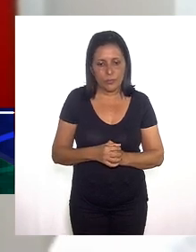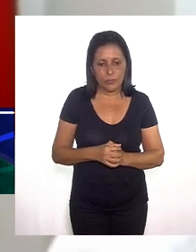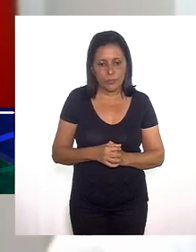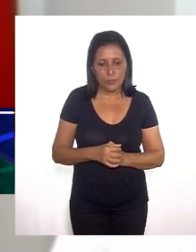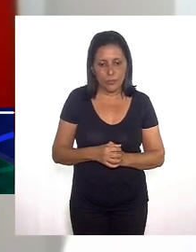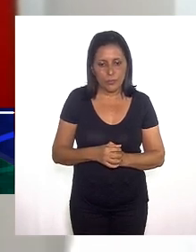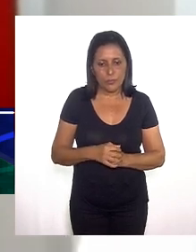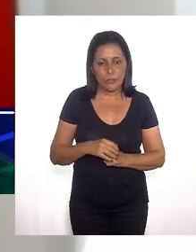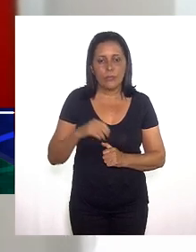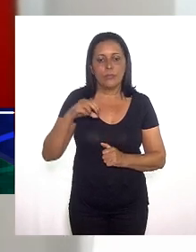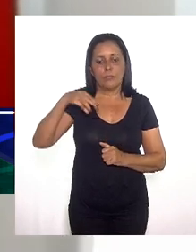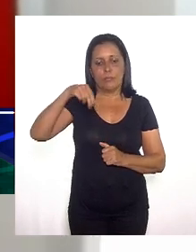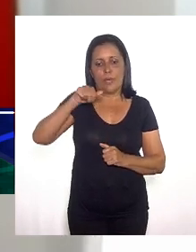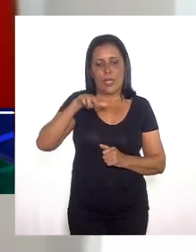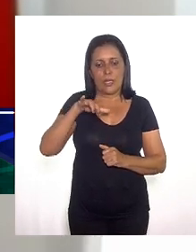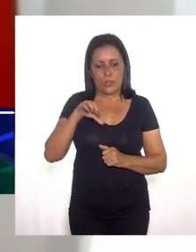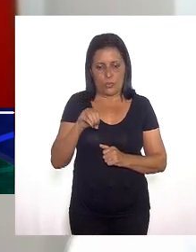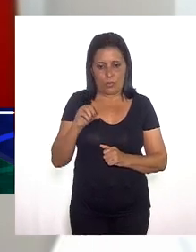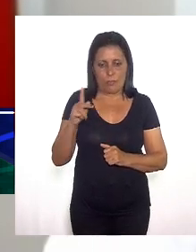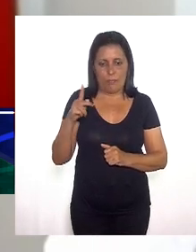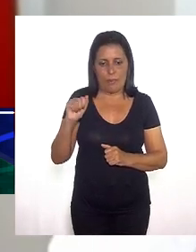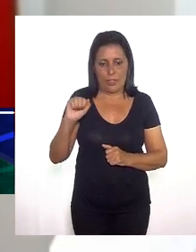Deputado Márcio Pacheco.